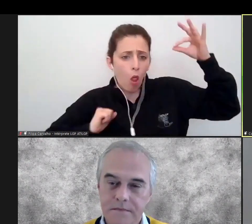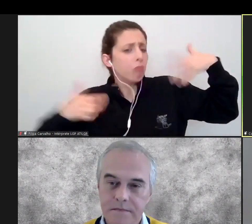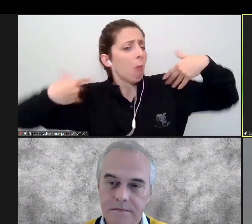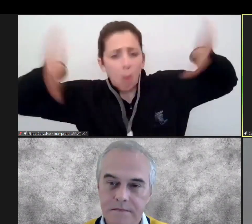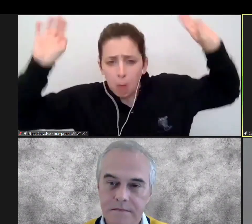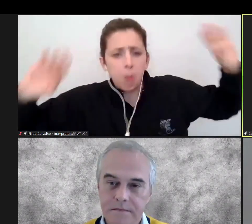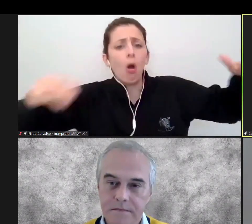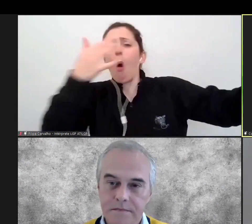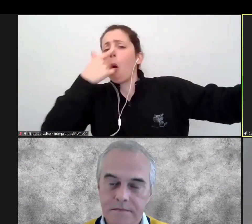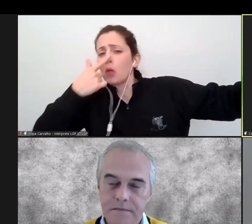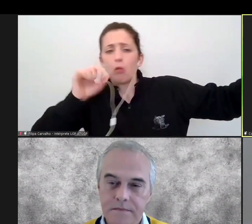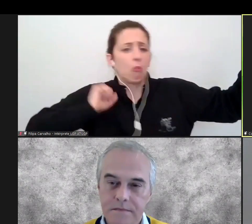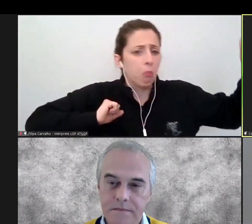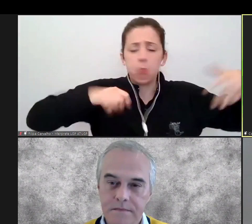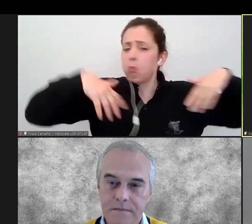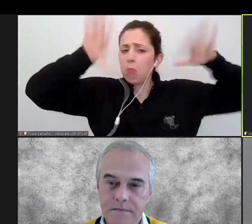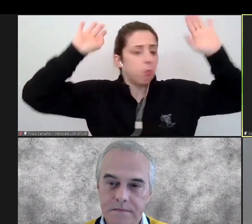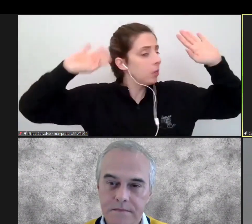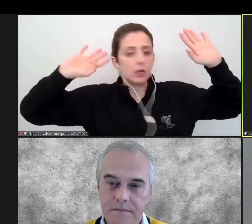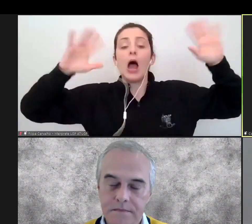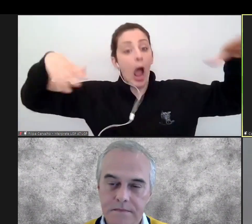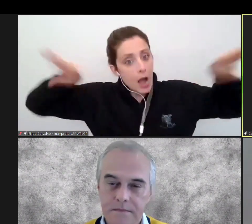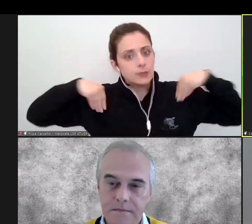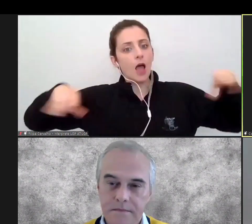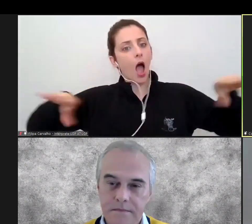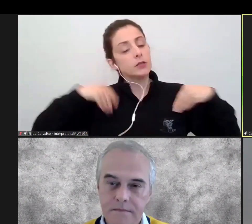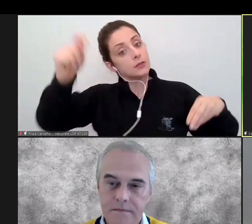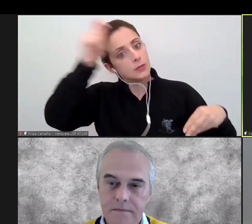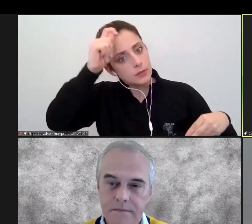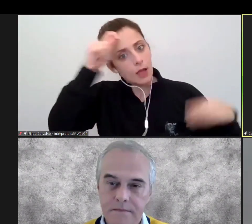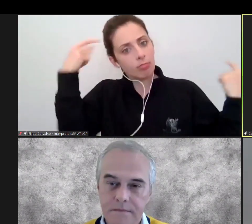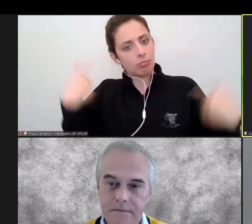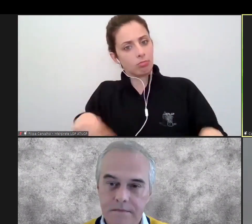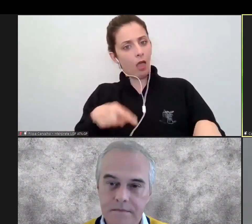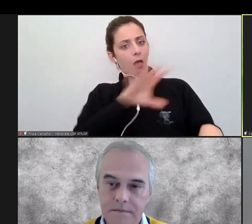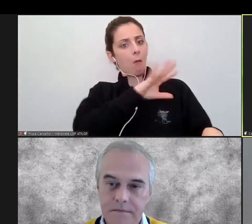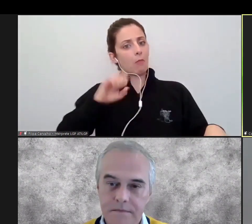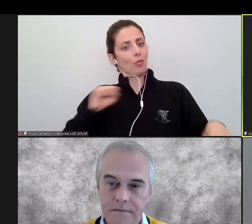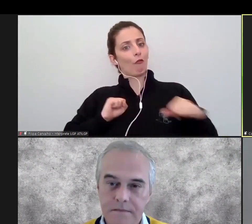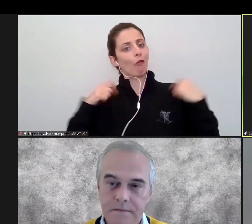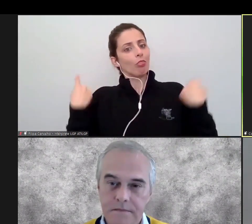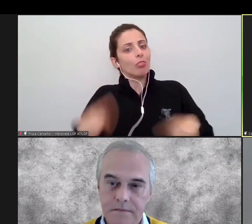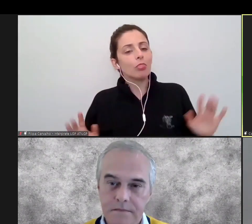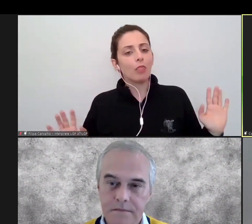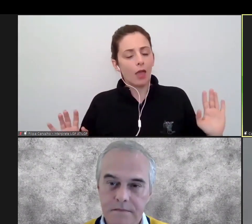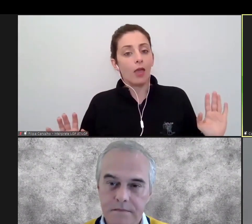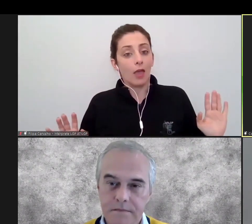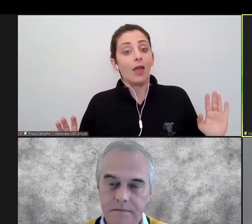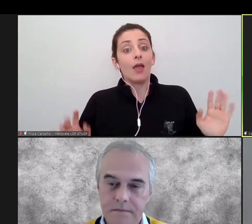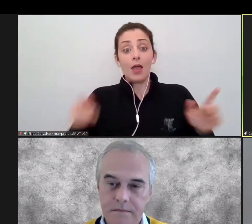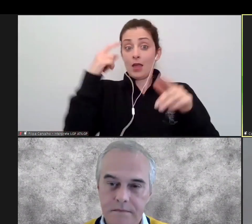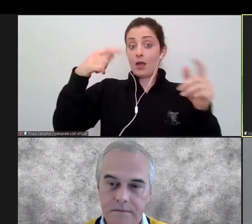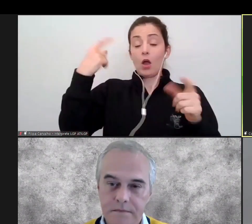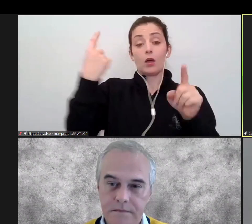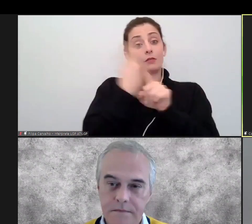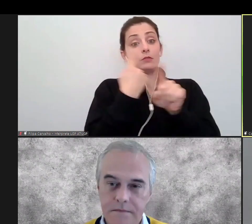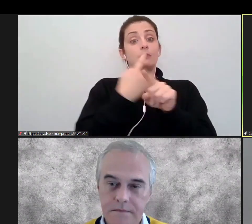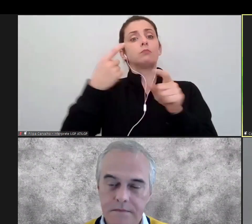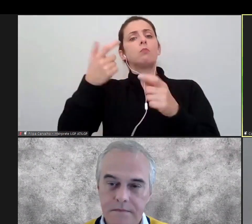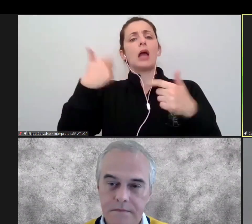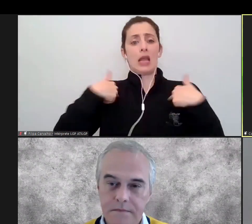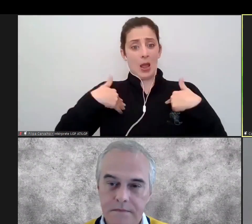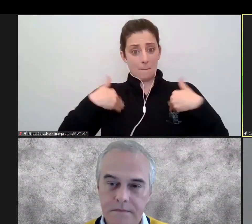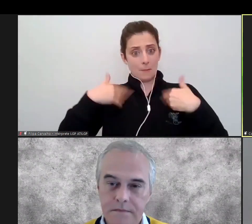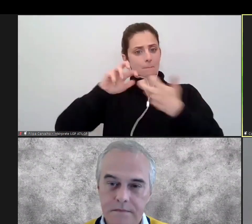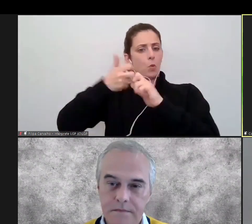implicou, enfim, com um conjunto de questões que acontecem todos os dias também. Eu nesse aspecto não tive esse problema, deram-me de